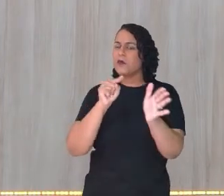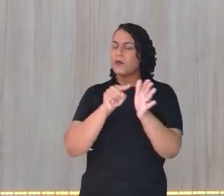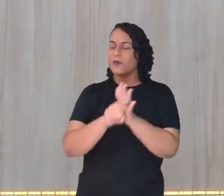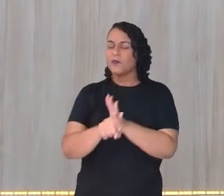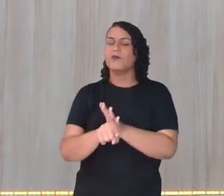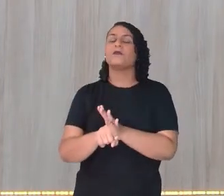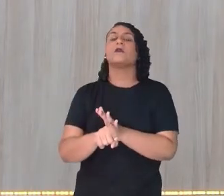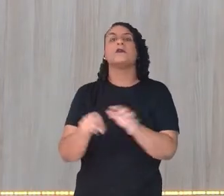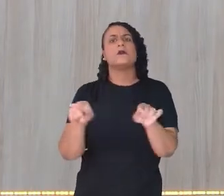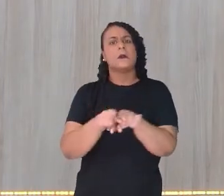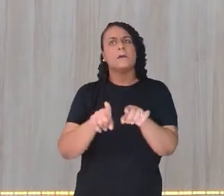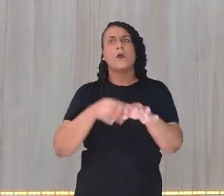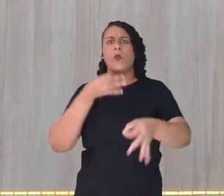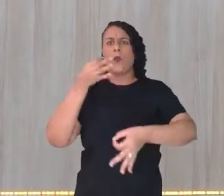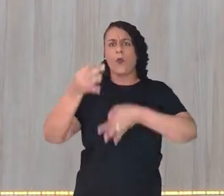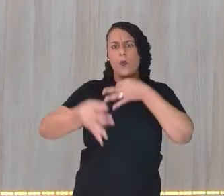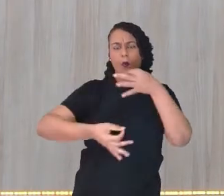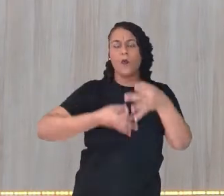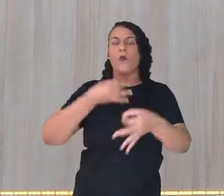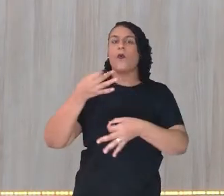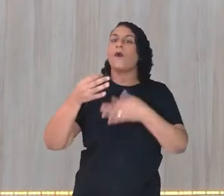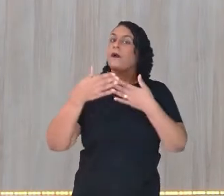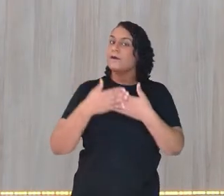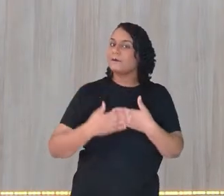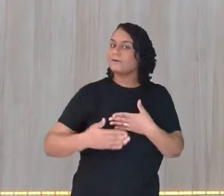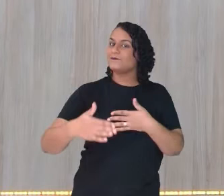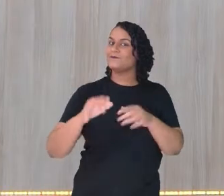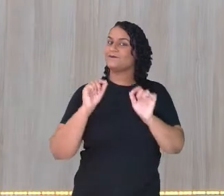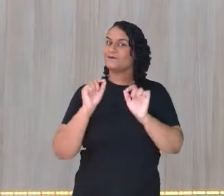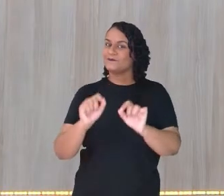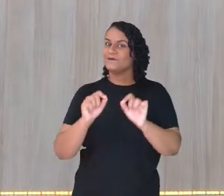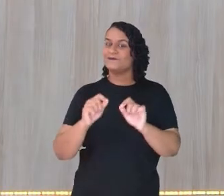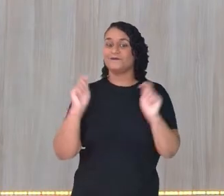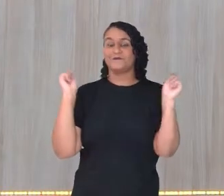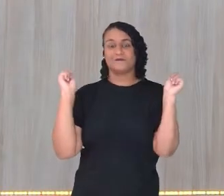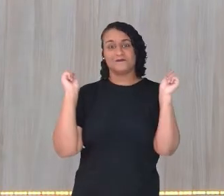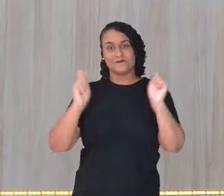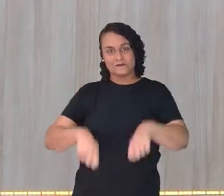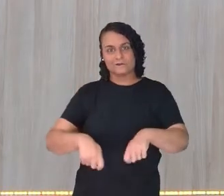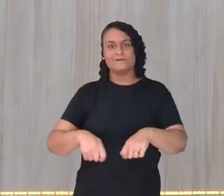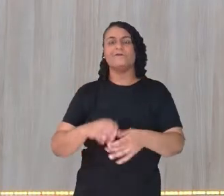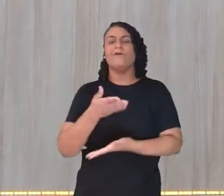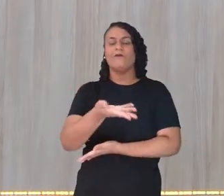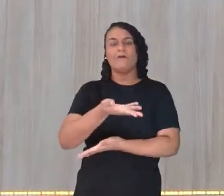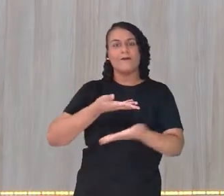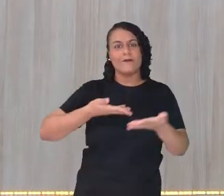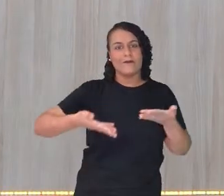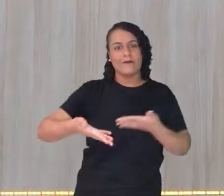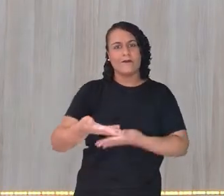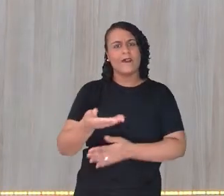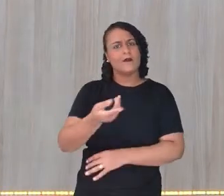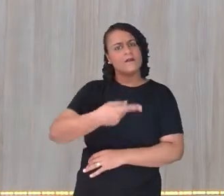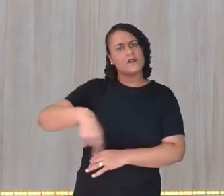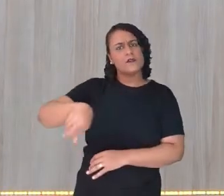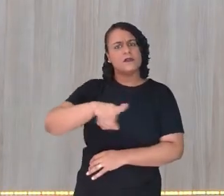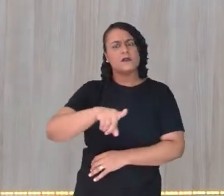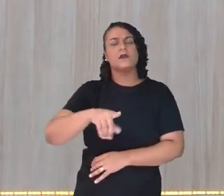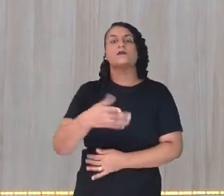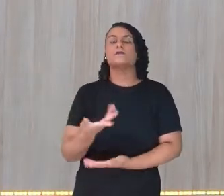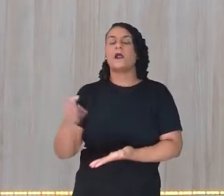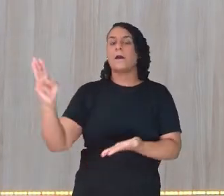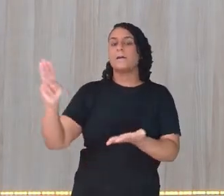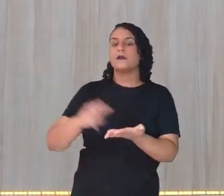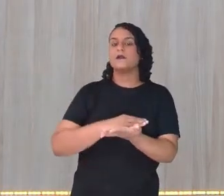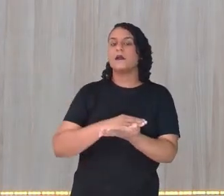fazendo perguntas. E a partir daí, olha, a gente vai poder, né, fazer essa comunicação, vocês dizerem qual é a escola